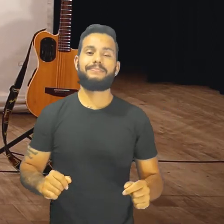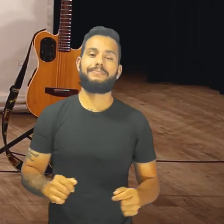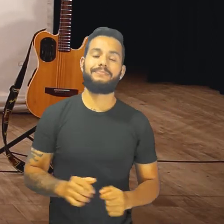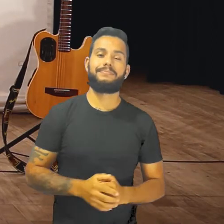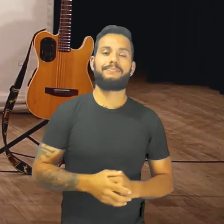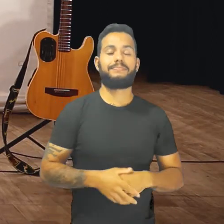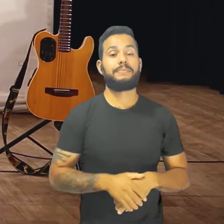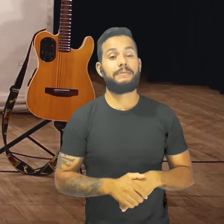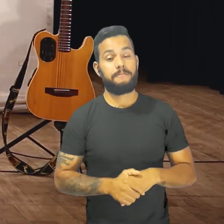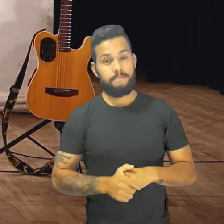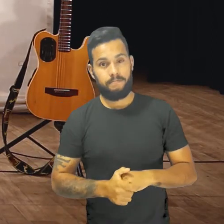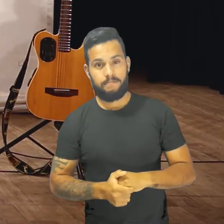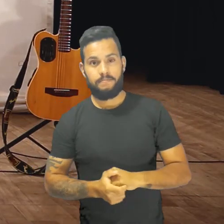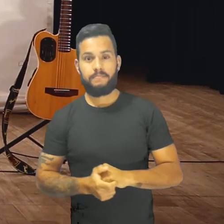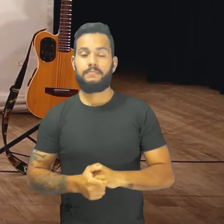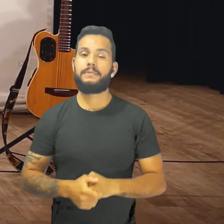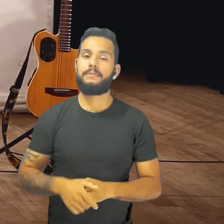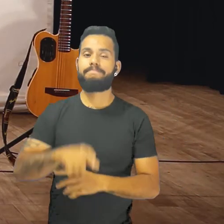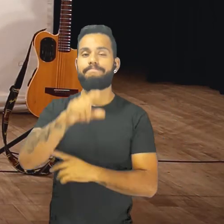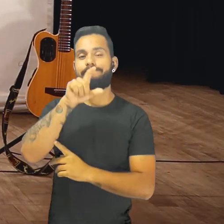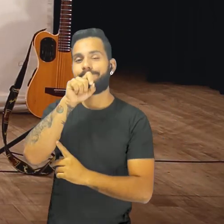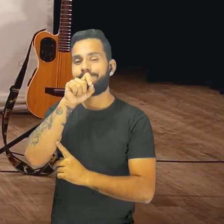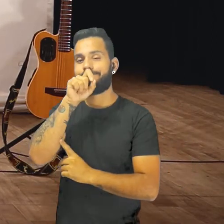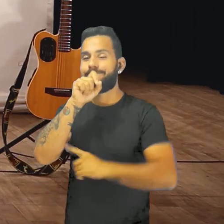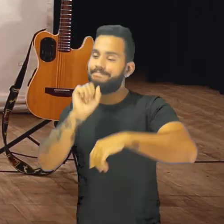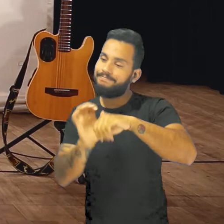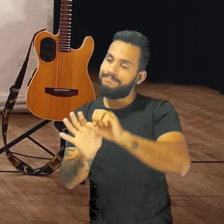Maritracas, matraqueiros, periquitos cacarecam sem